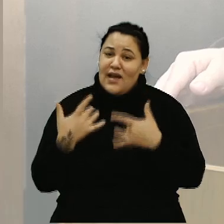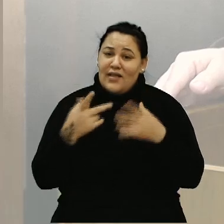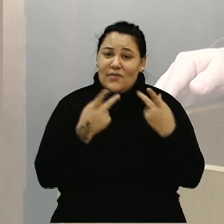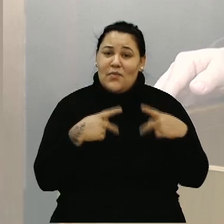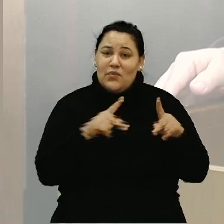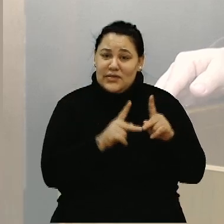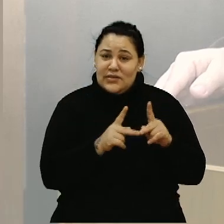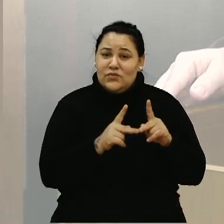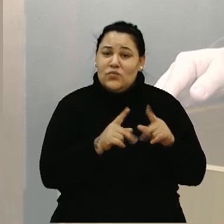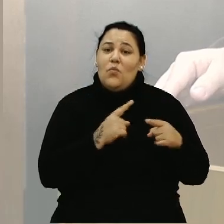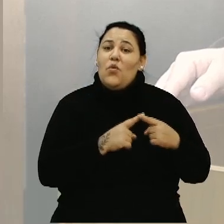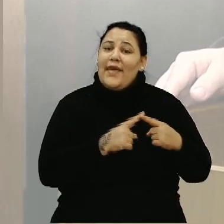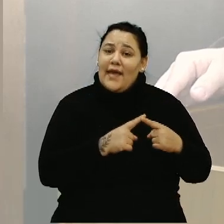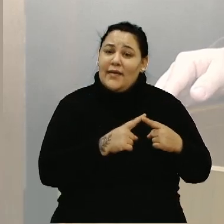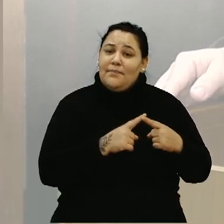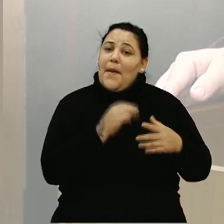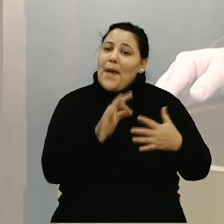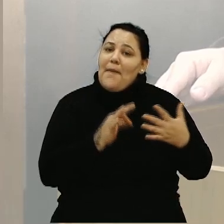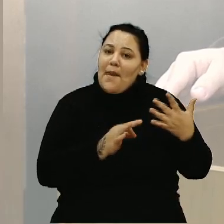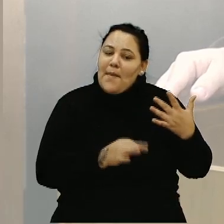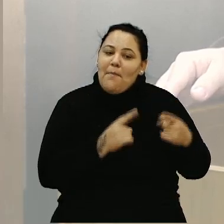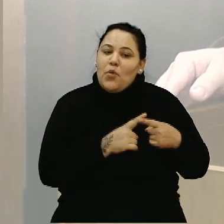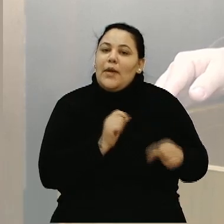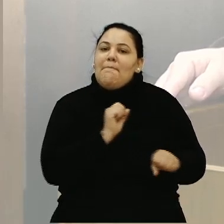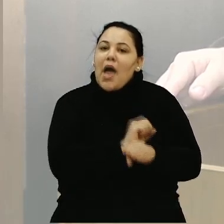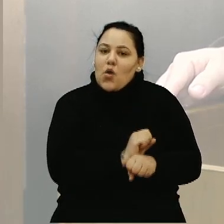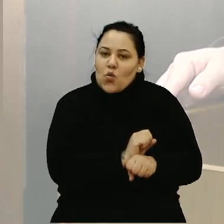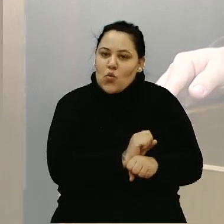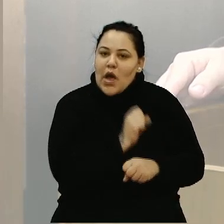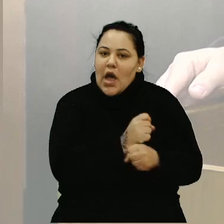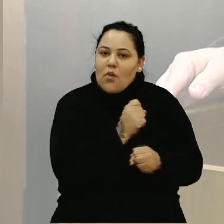os motivos da interdição. Então,